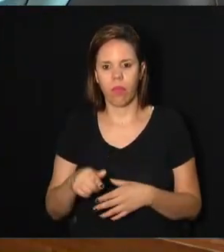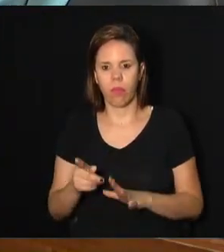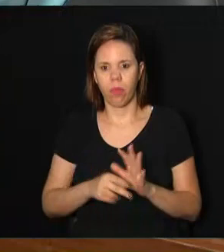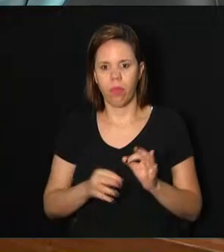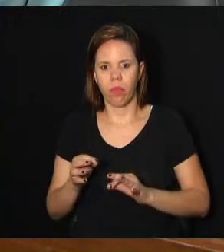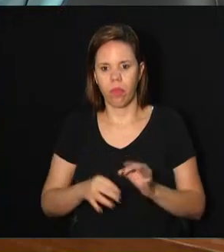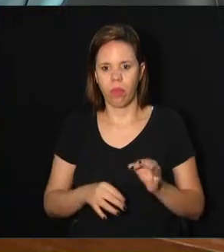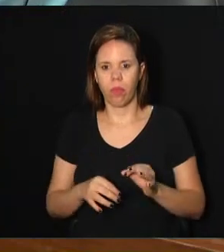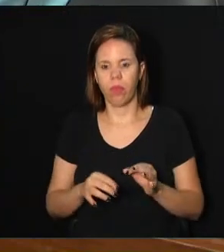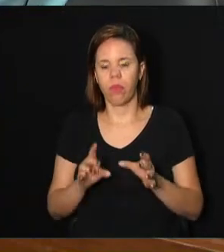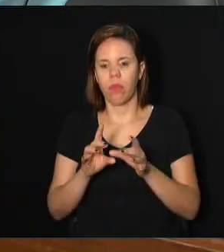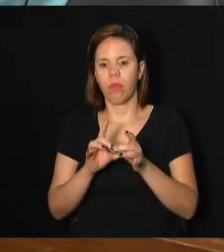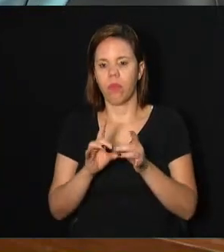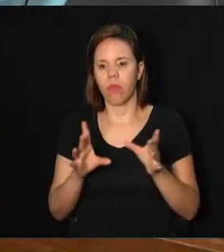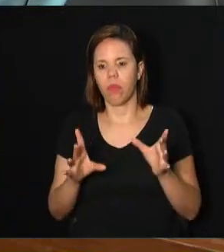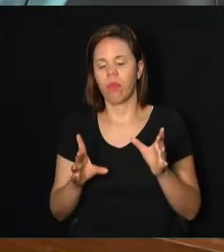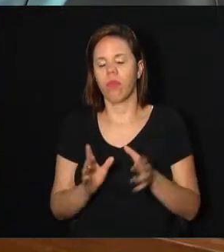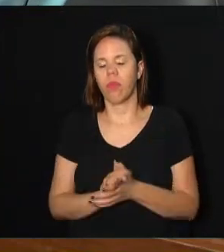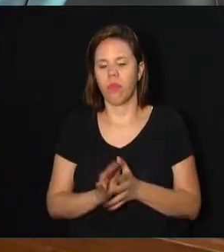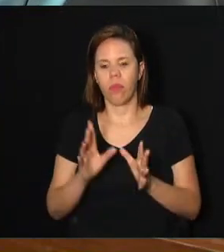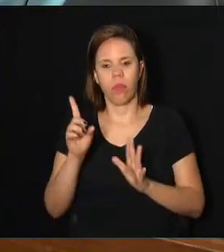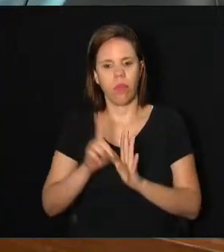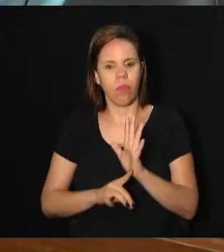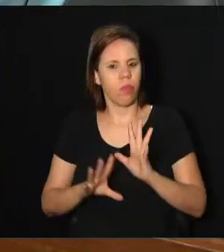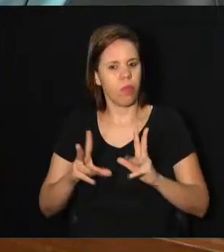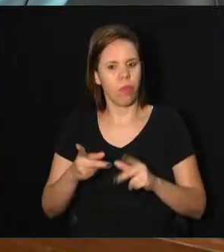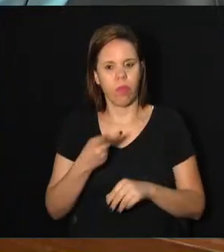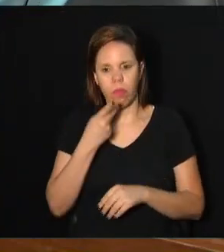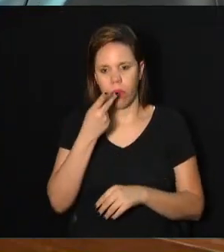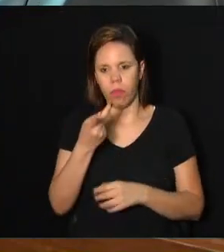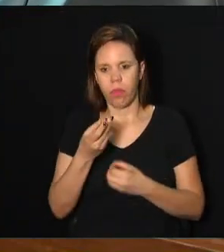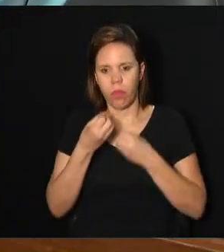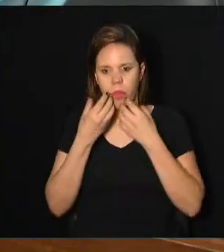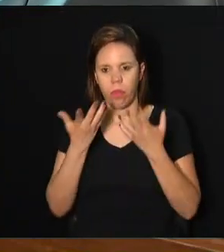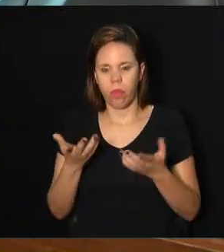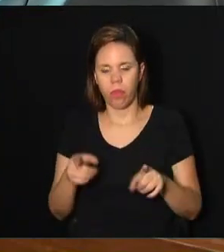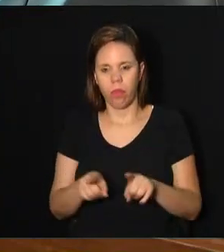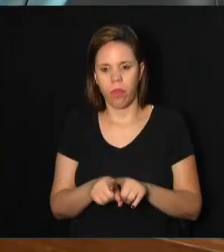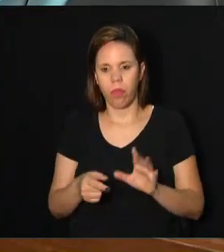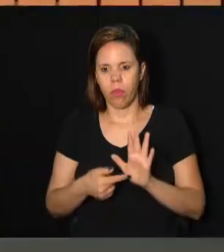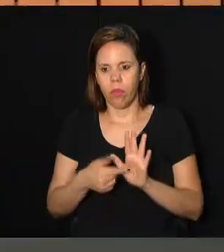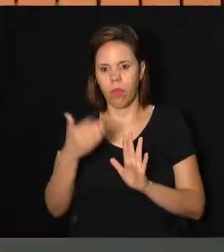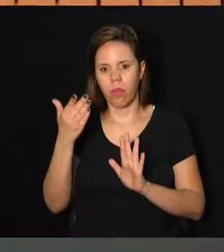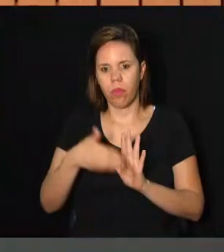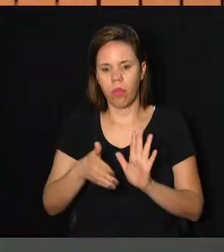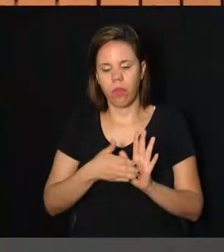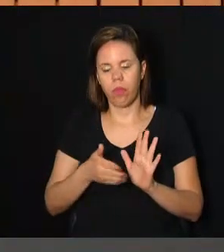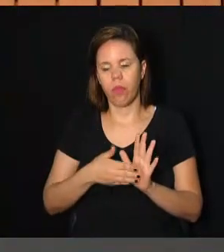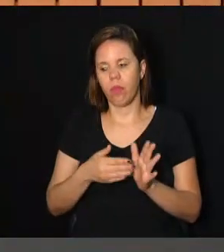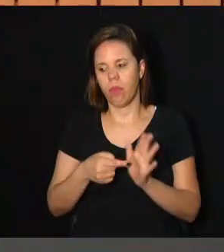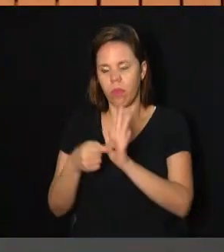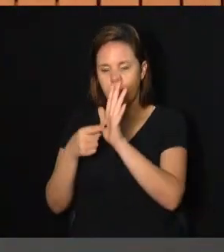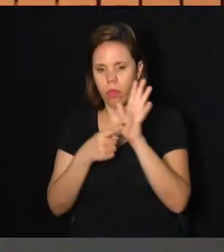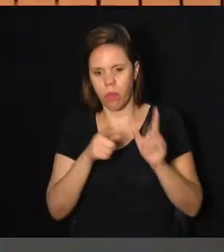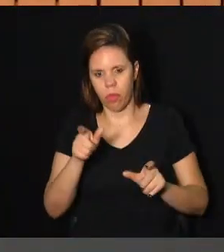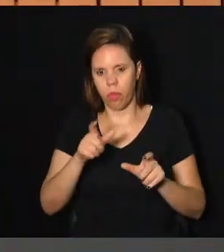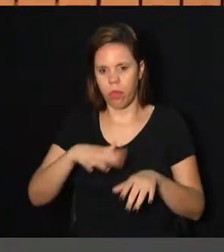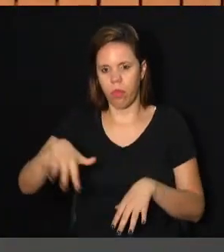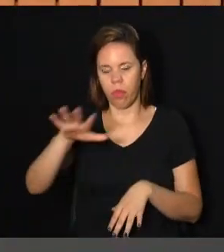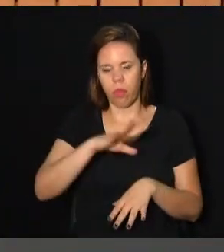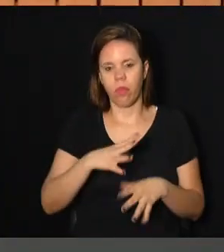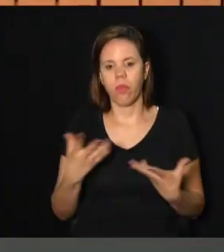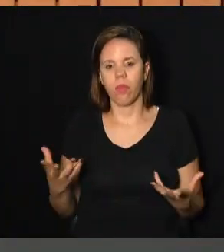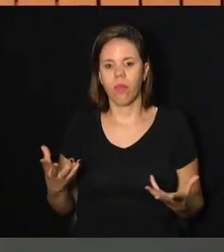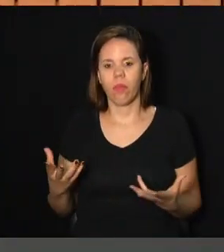é uma democracia que dá direito a todos a falarem e prestação de conta com a população. Afinal, muitos